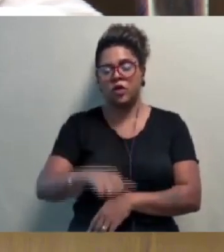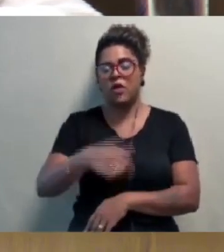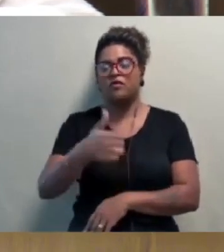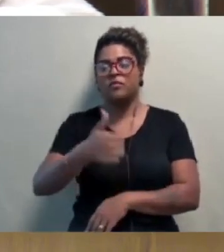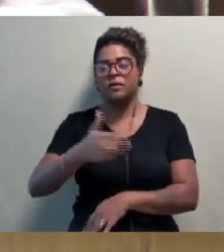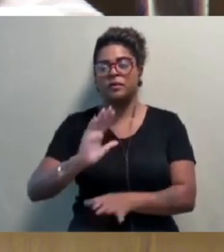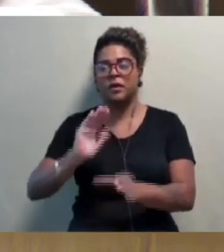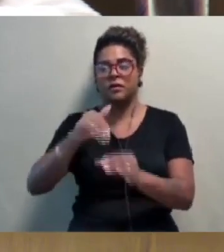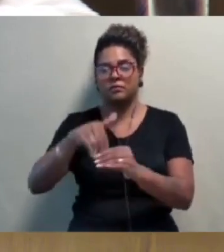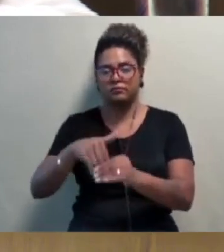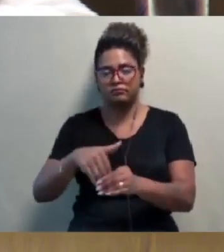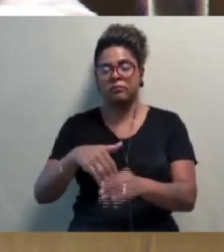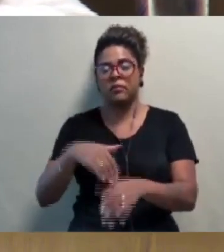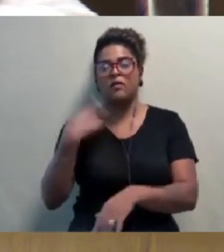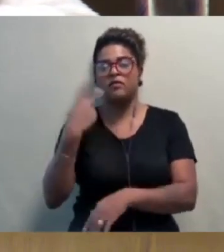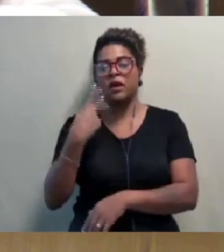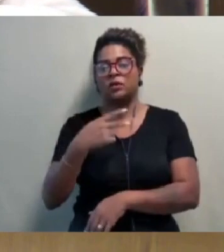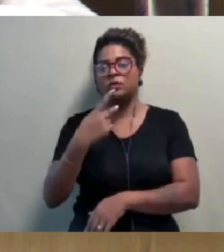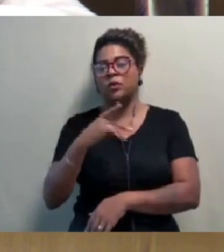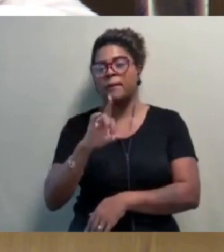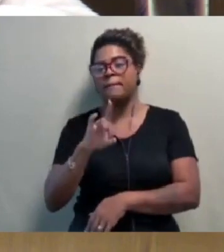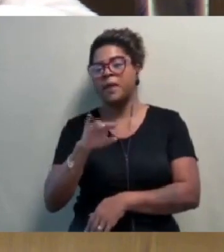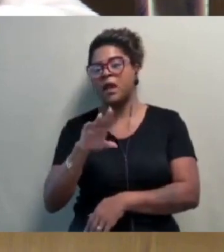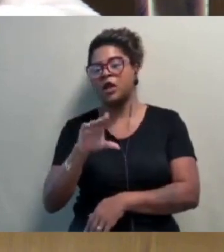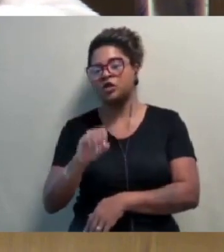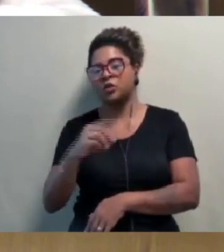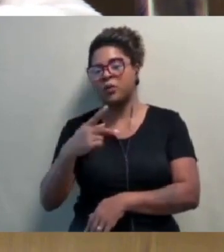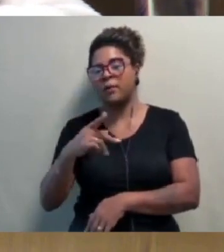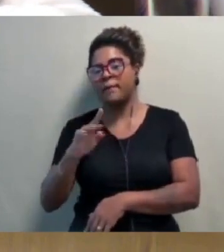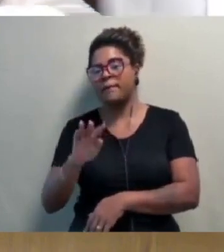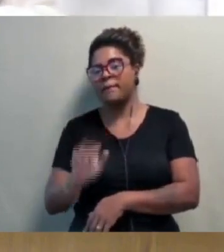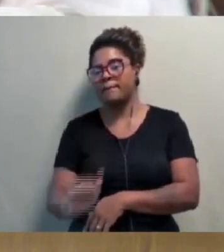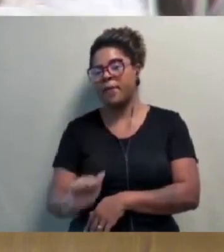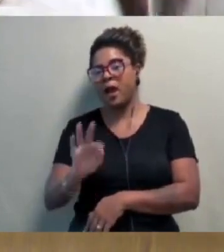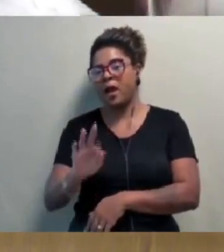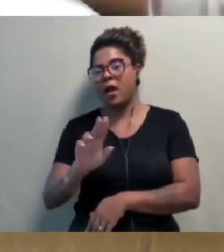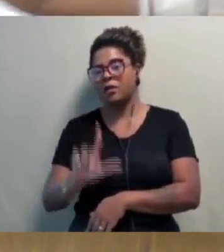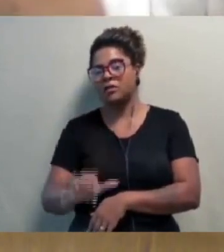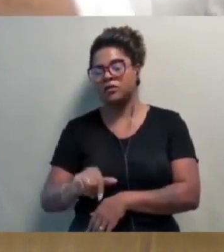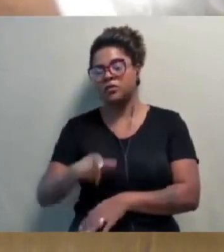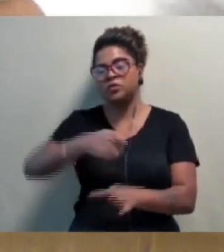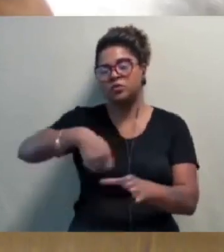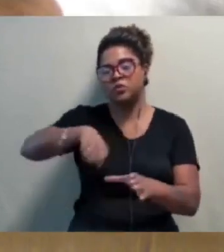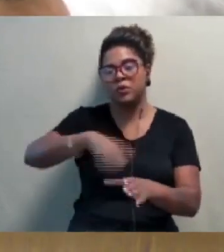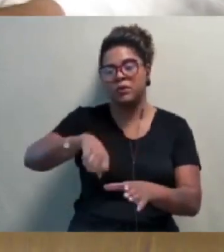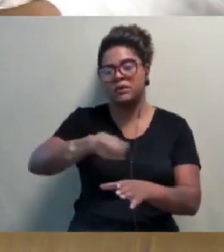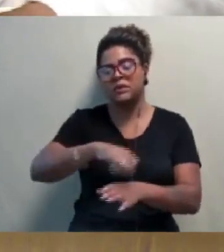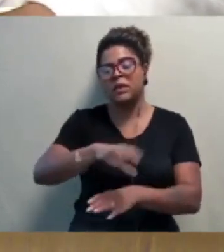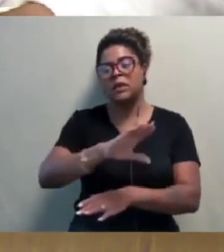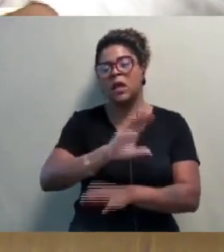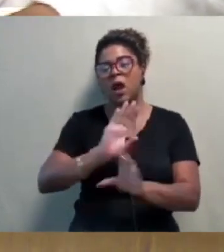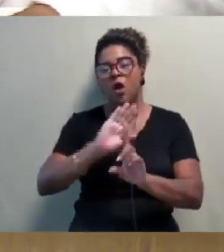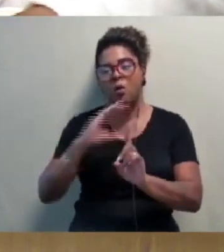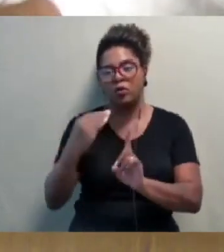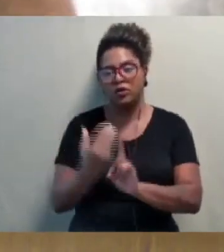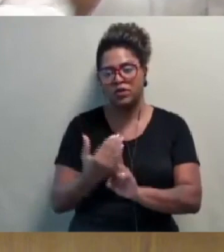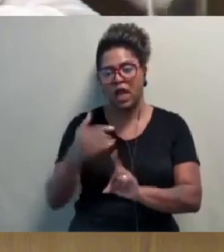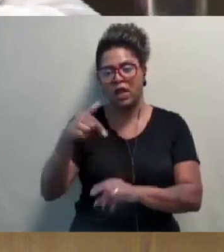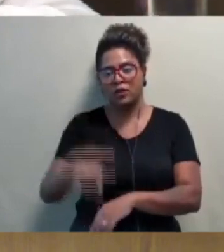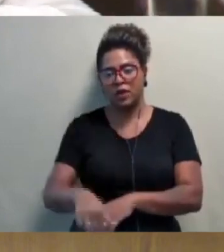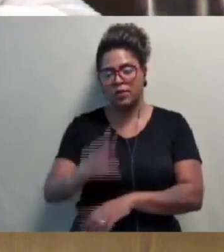Pedro Patrus, dispõe sobre a política de cozinhas comunitárias no município de Belo Horizonte. Projeto de